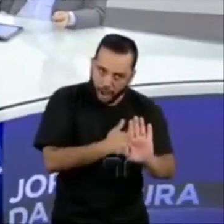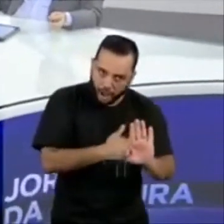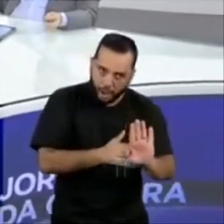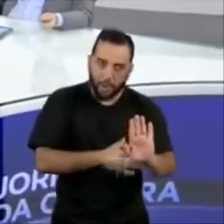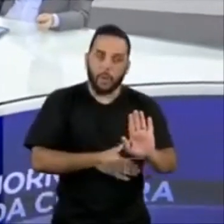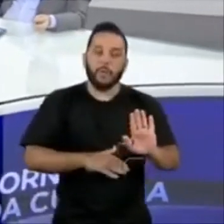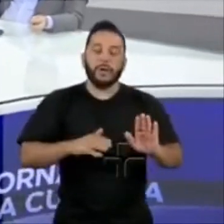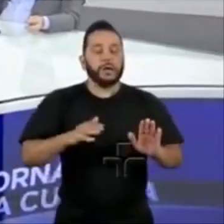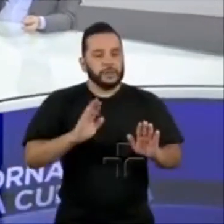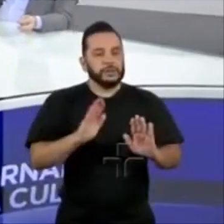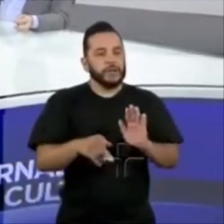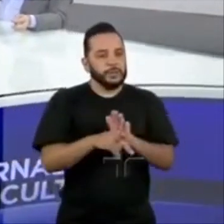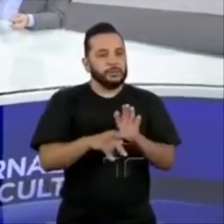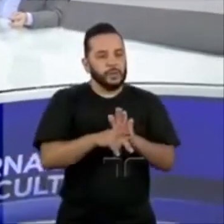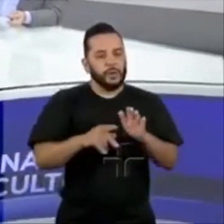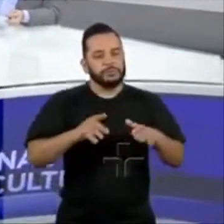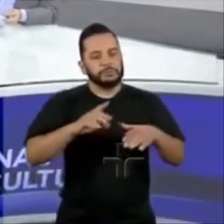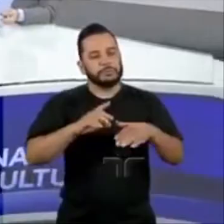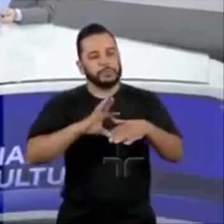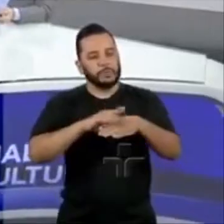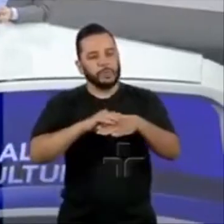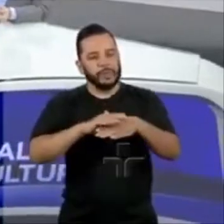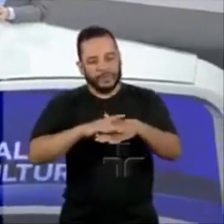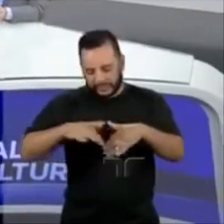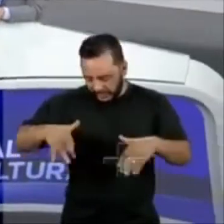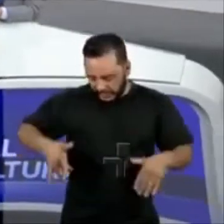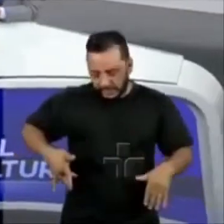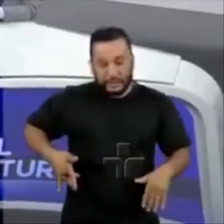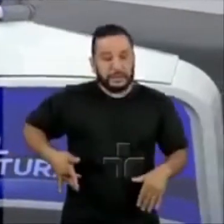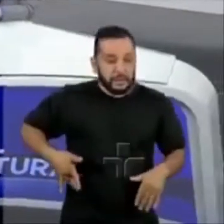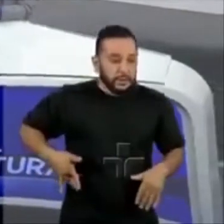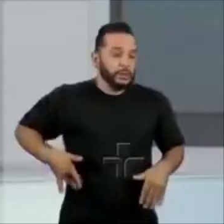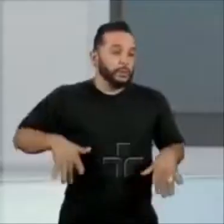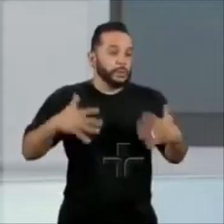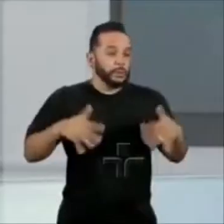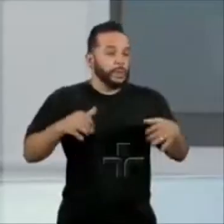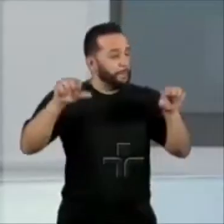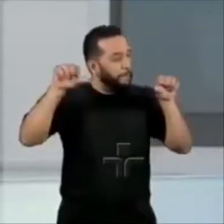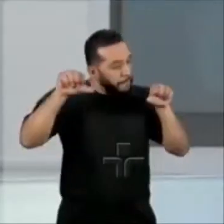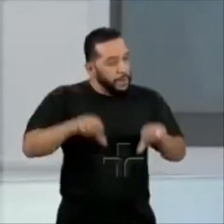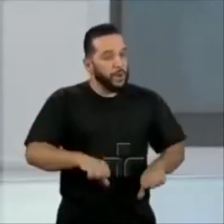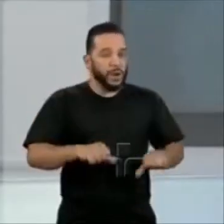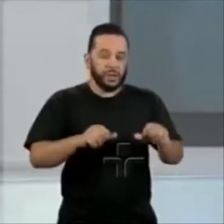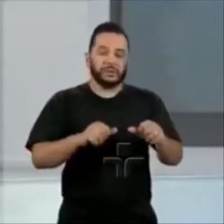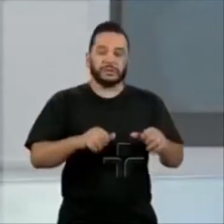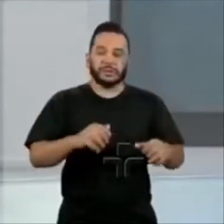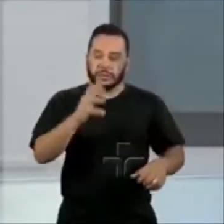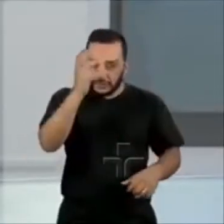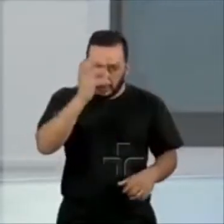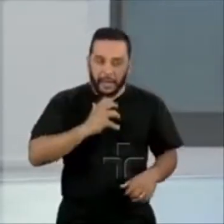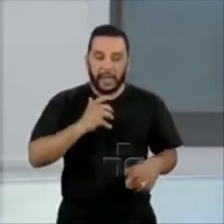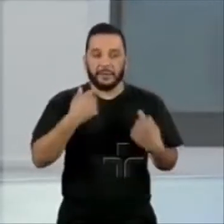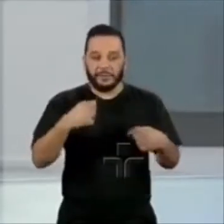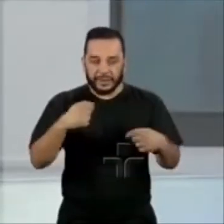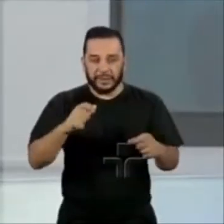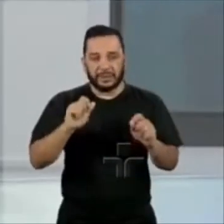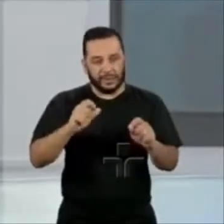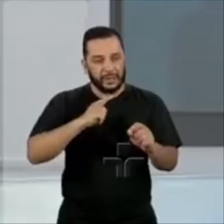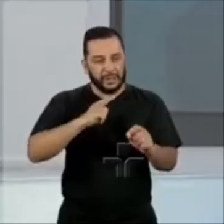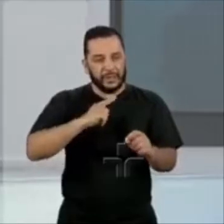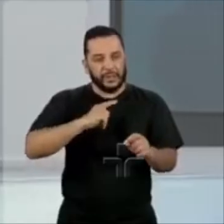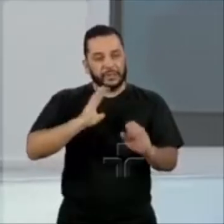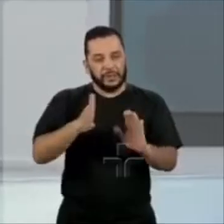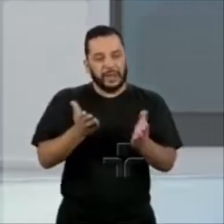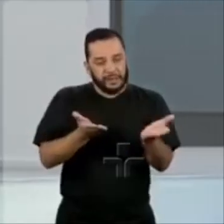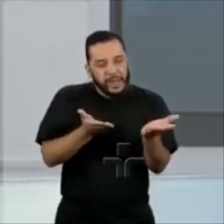renata uma das piores insuficiência o indivíduo vai ter que é fazer diálise ele tem que